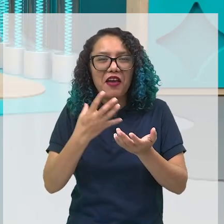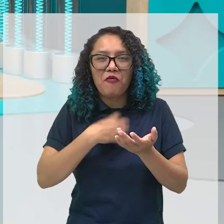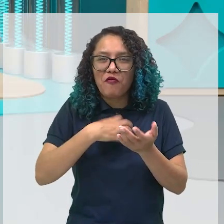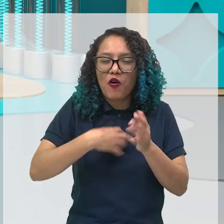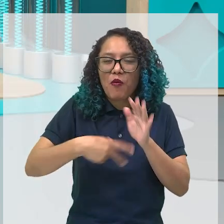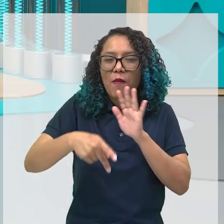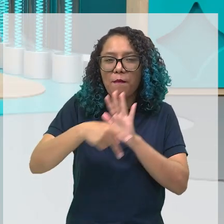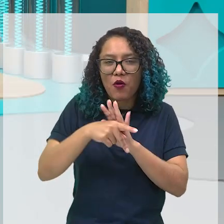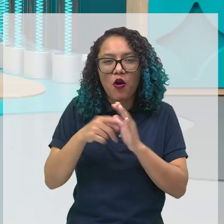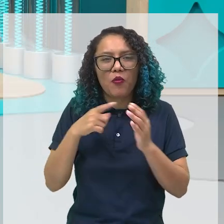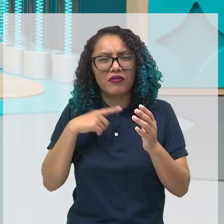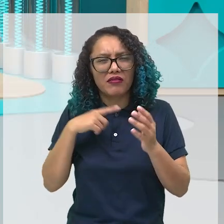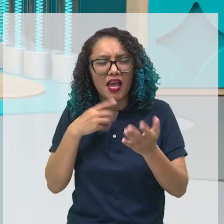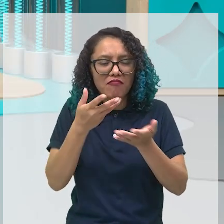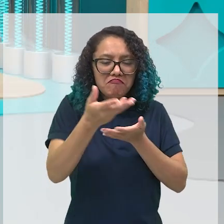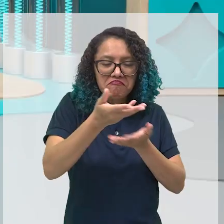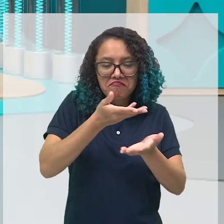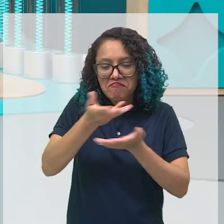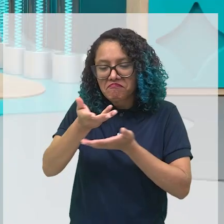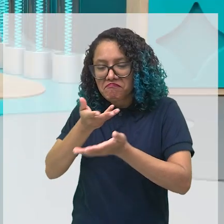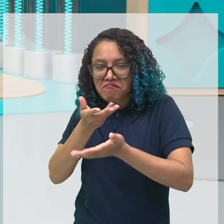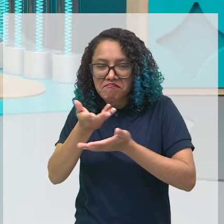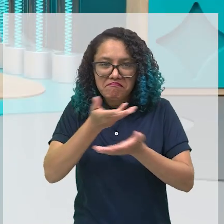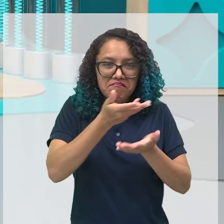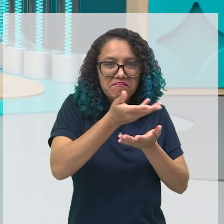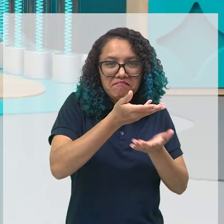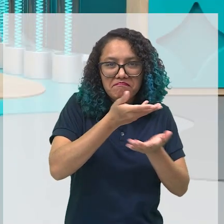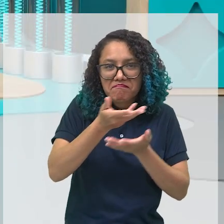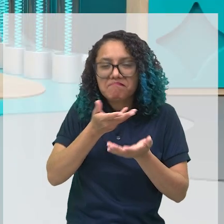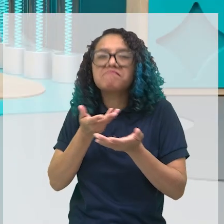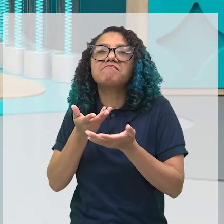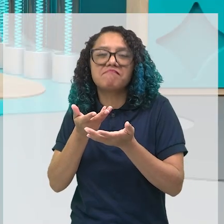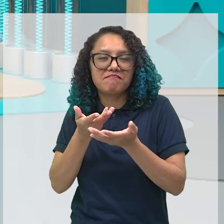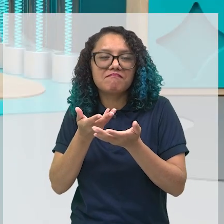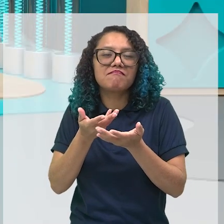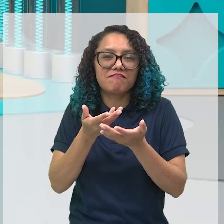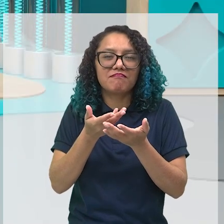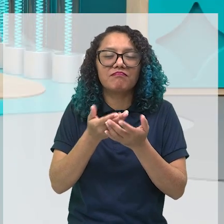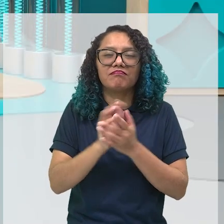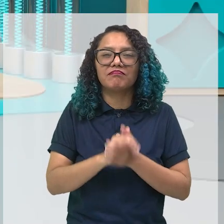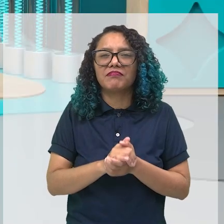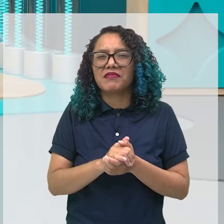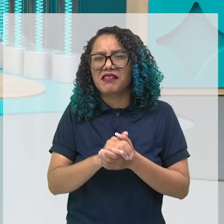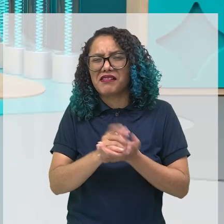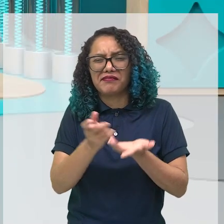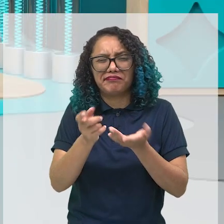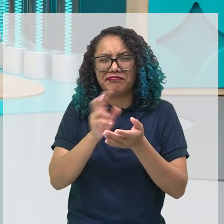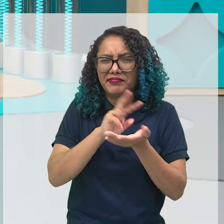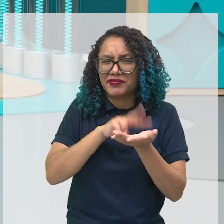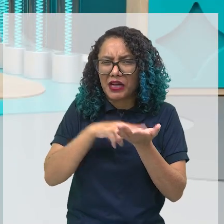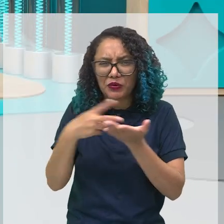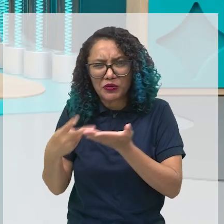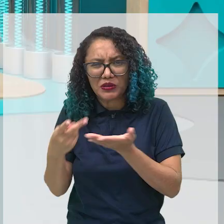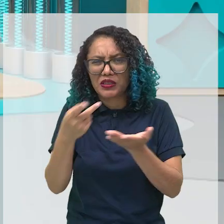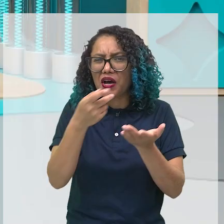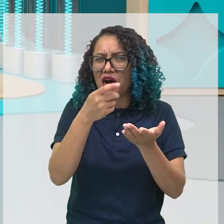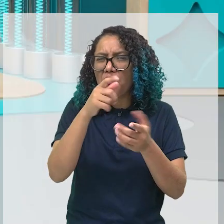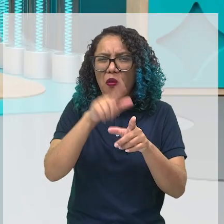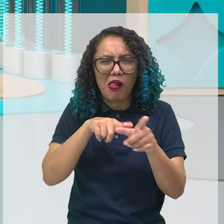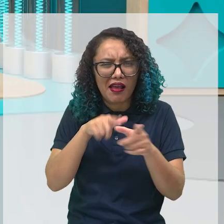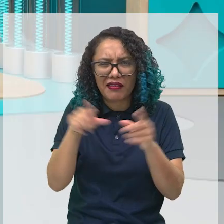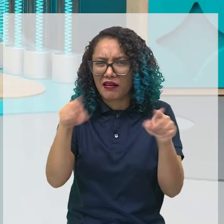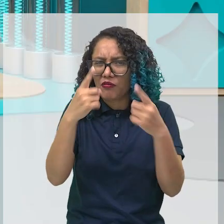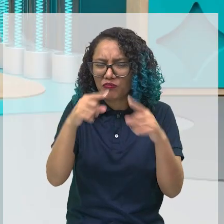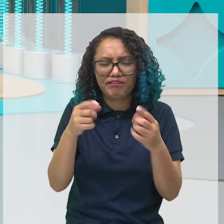conversa, dialoga propriamente com a música. Então a gente não precisa nem de letra, de tradução, porque o corpo, querendo ou não,